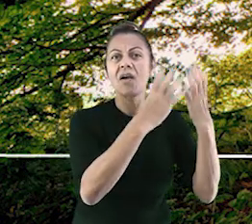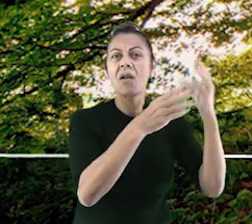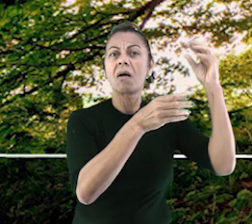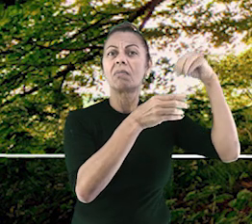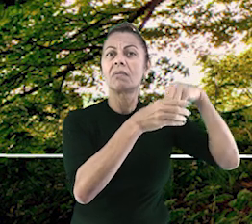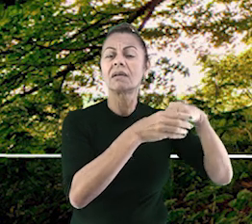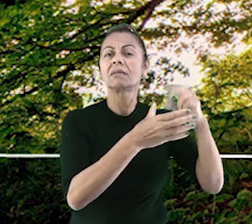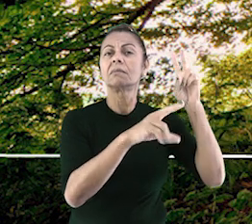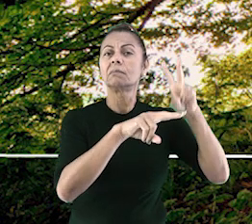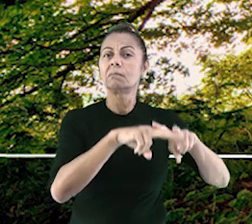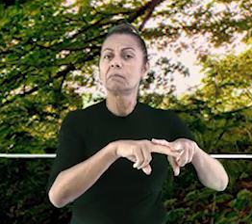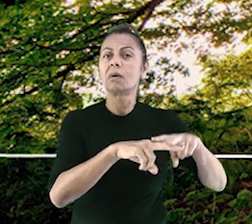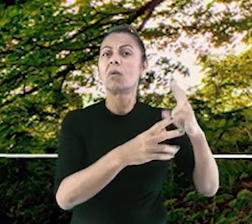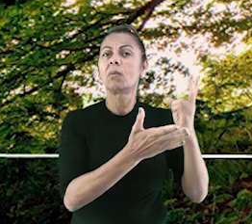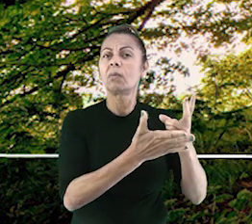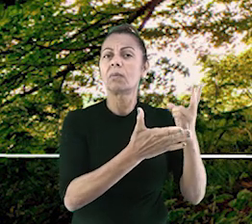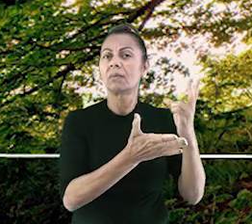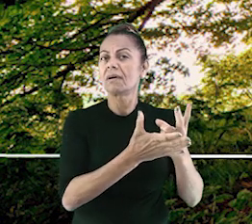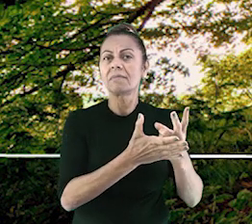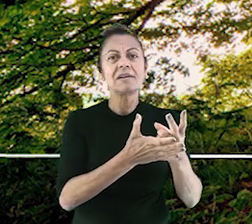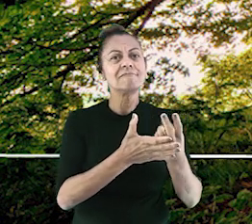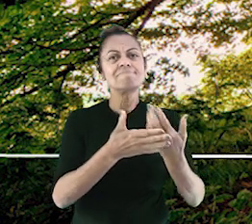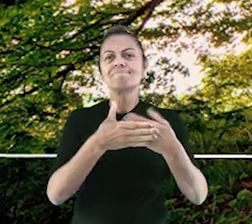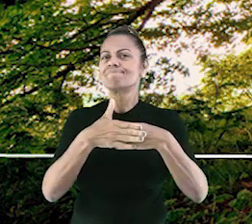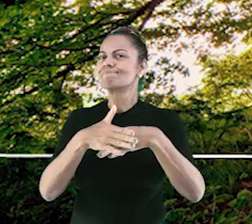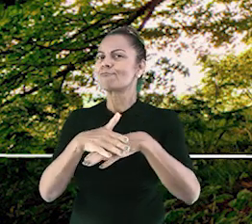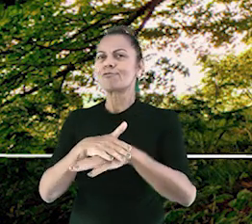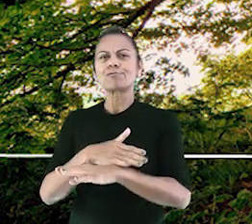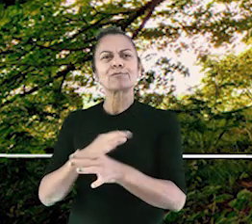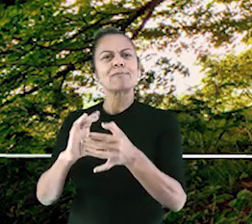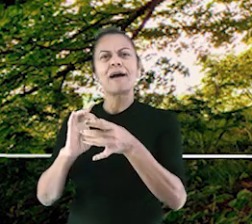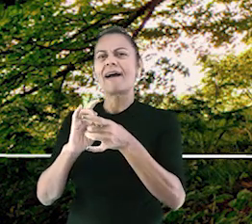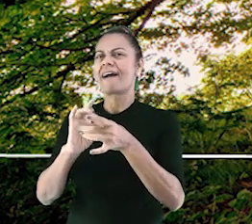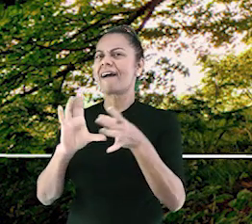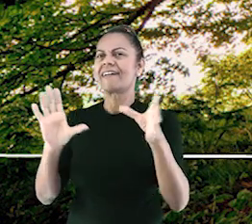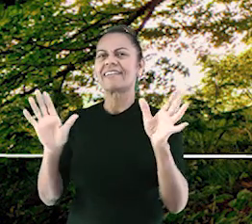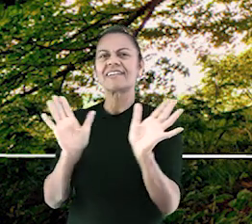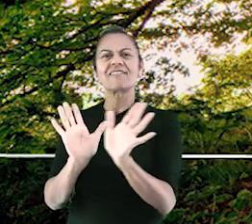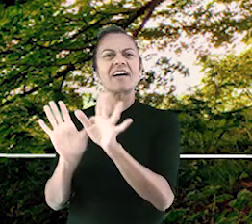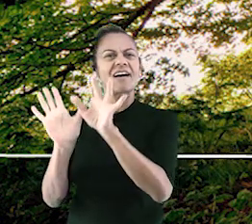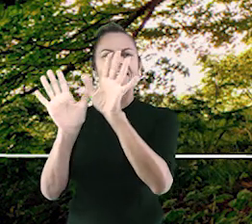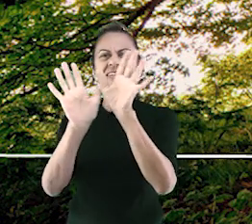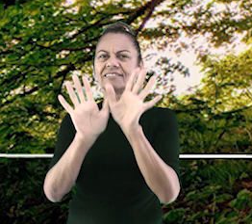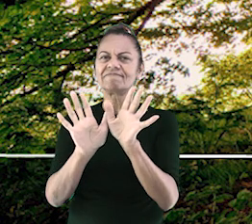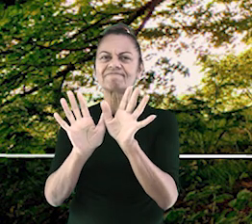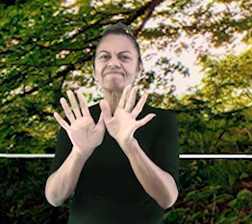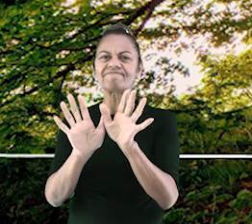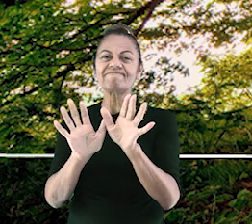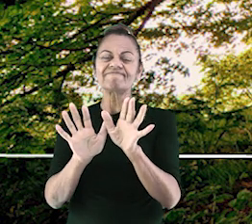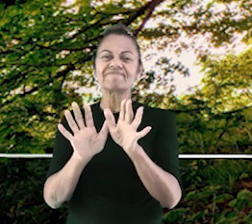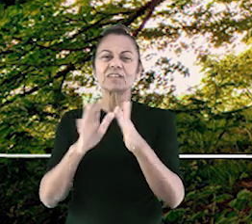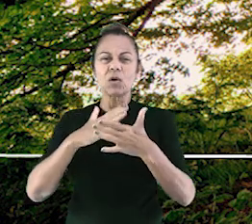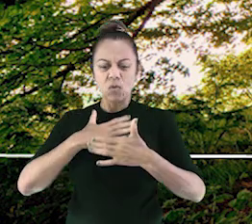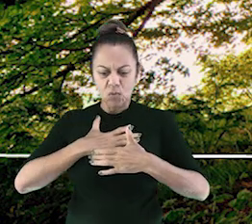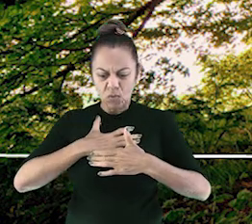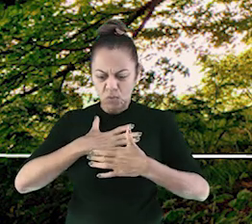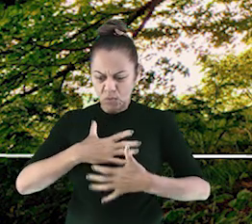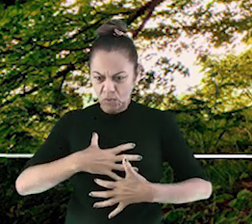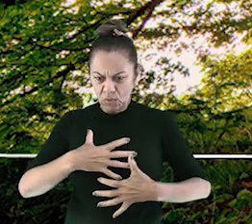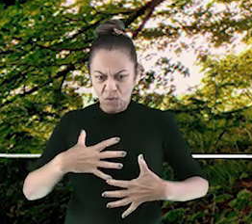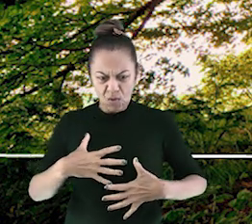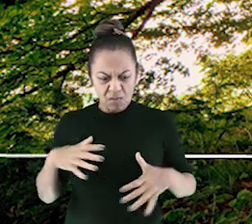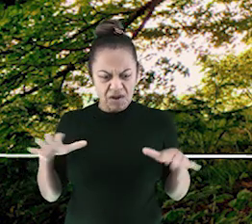nunca tinha voado. Seu corpo, suas asas e suas